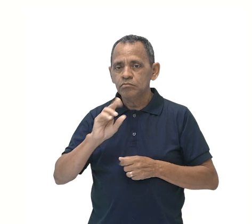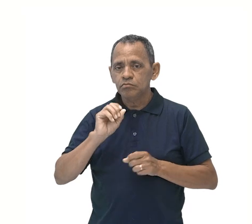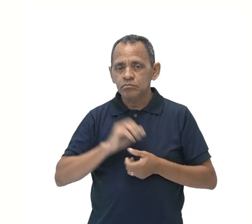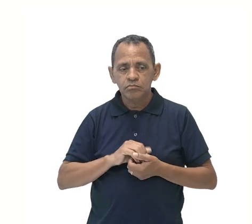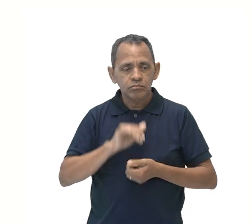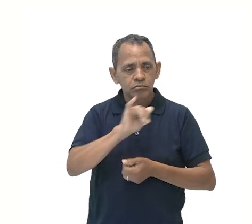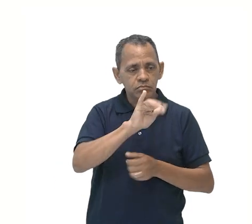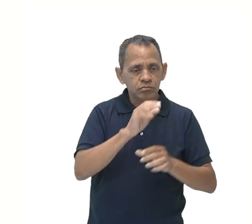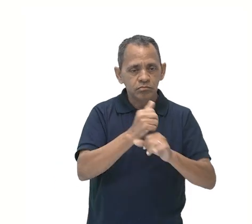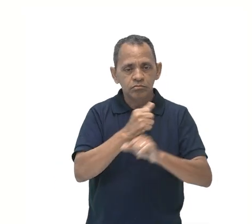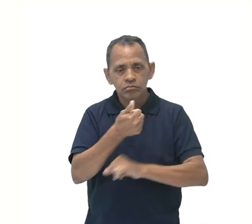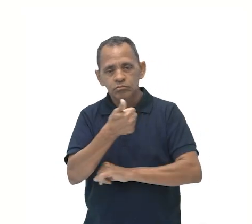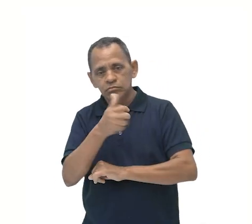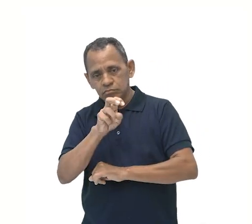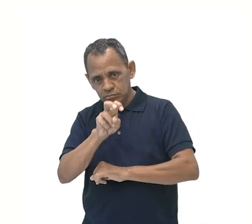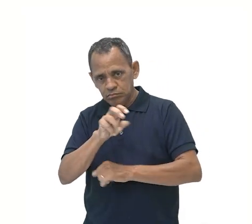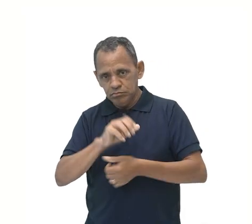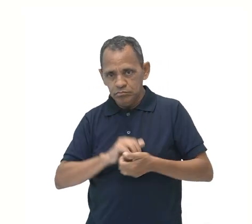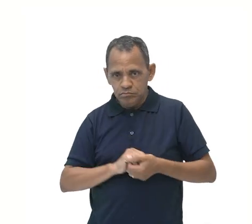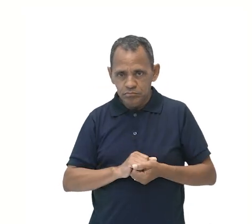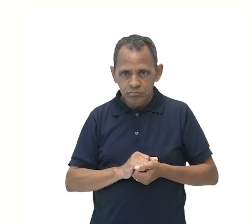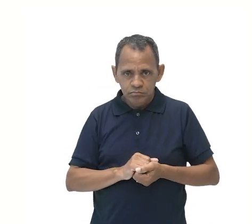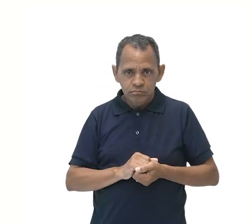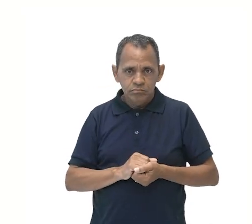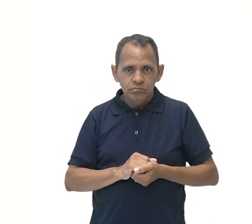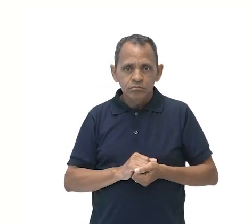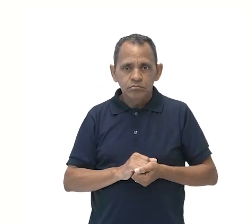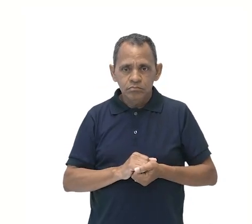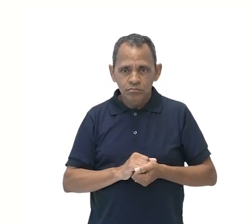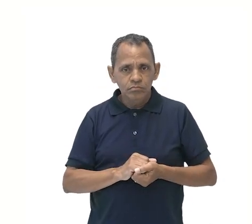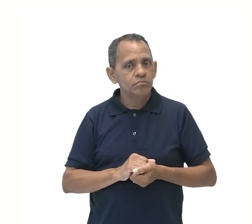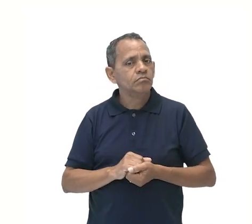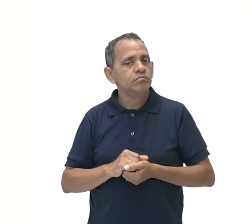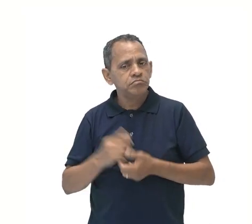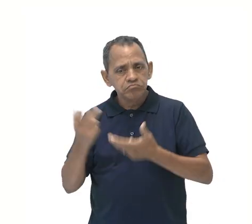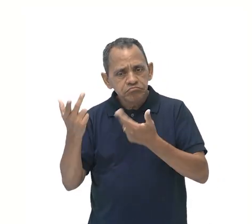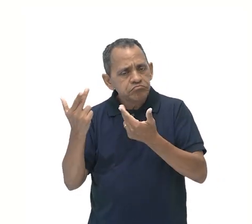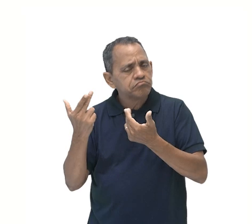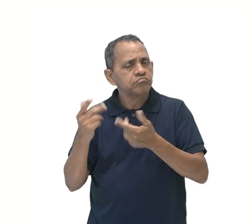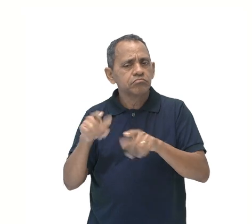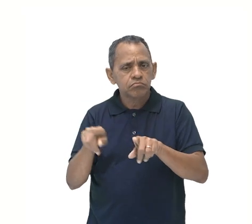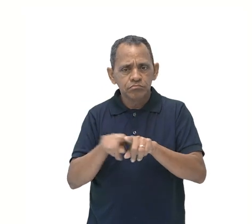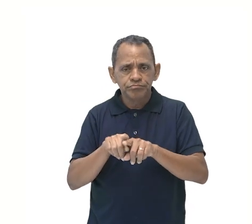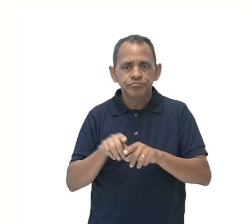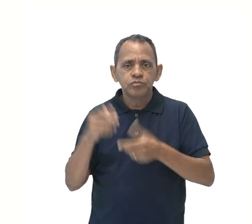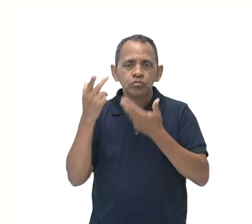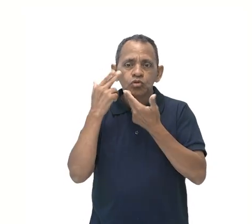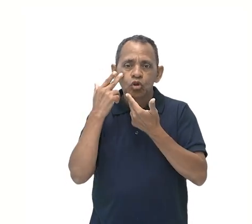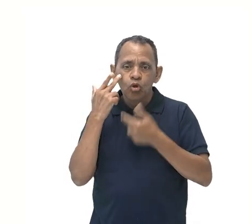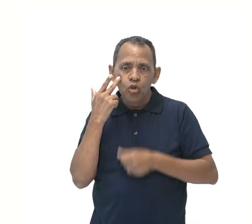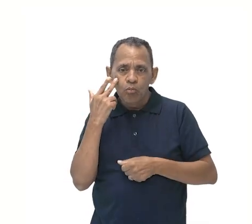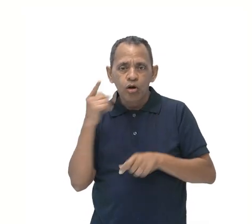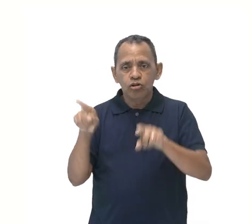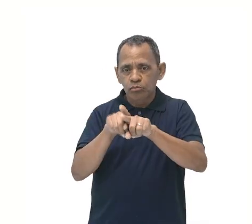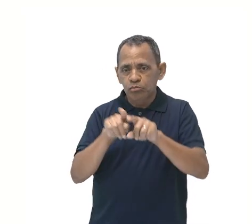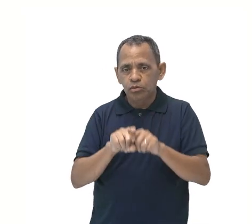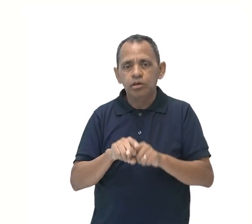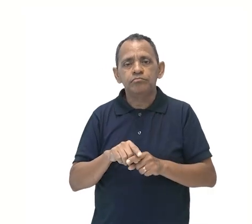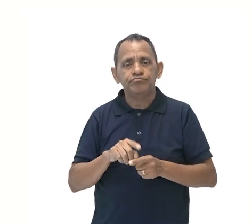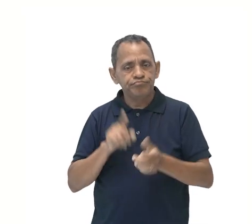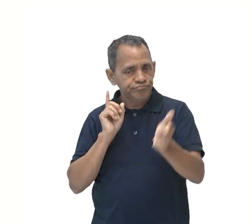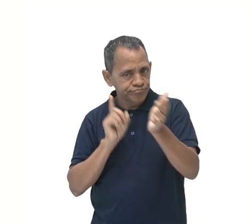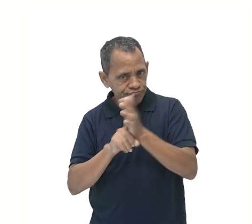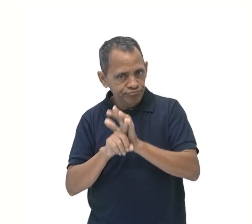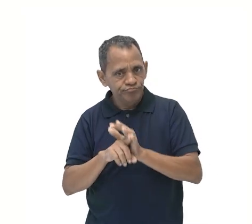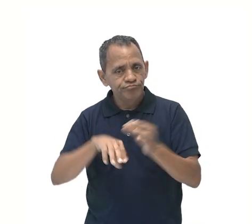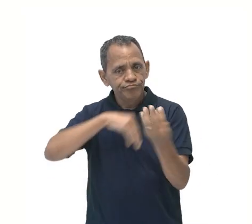igual a 15 minutos. Então, é muito comum questões que envolvam esse tipo de hora, ele